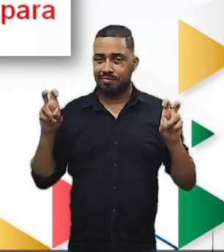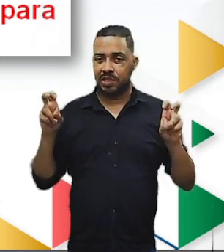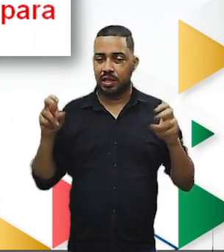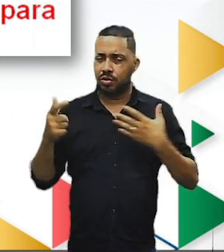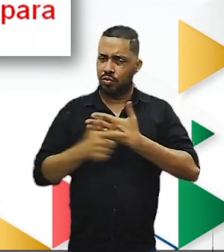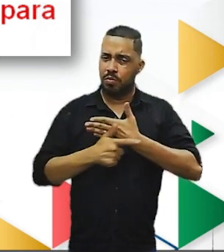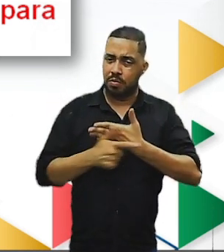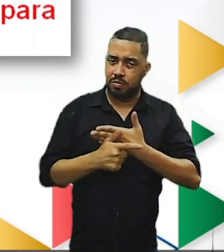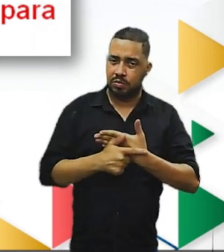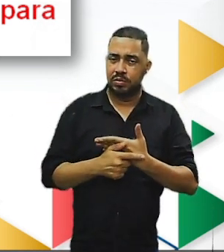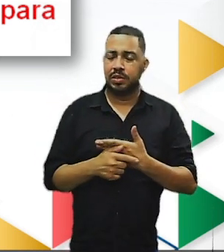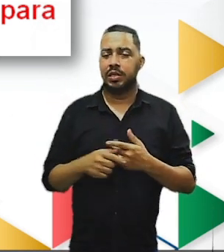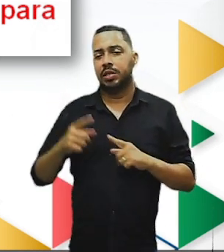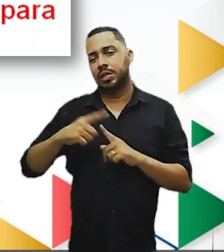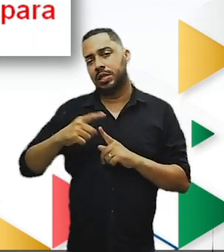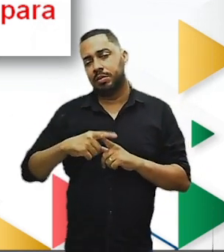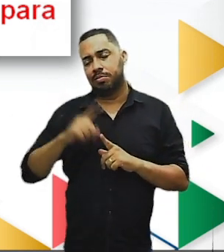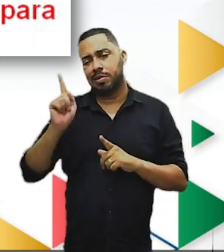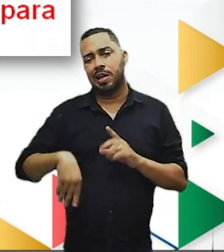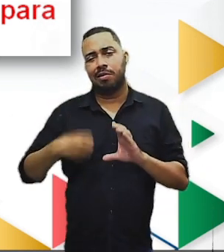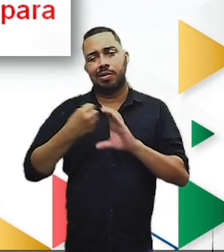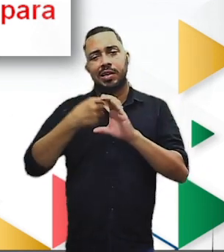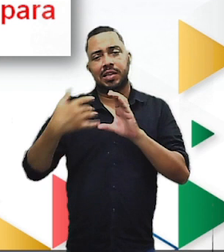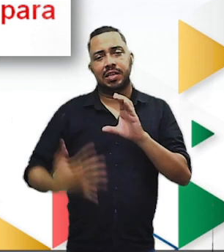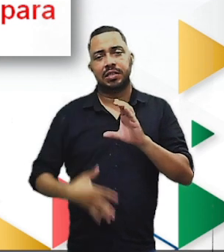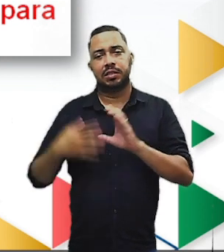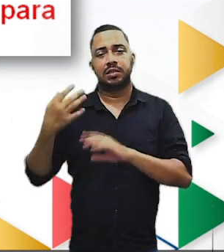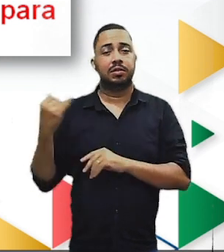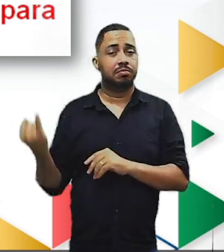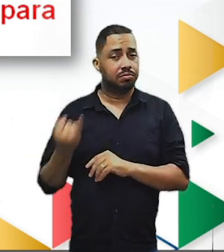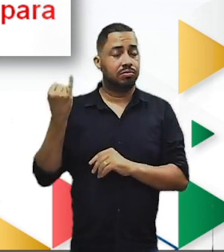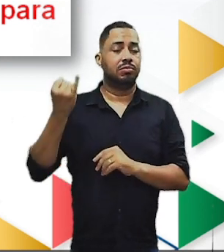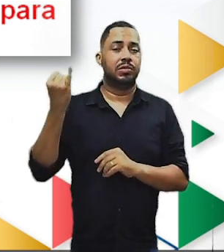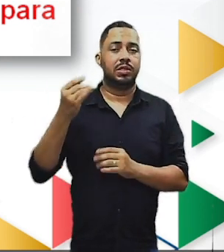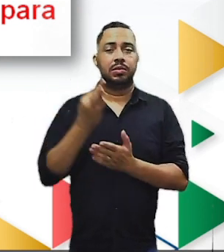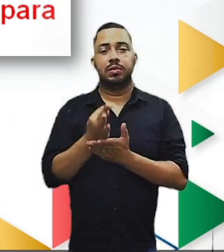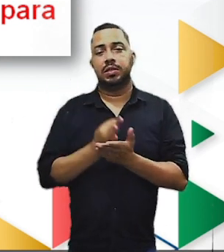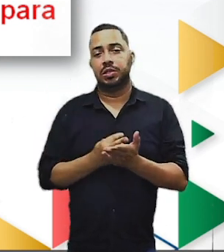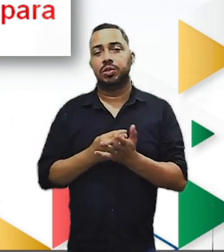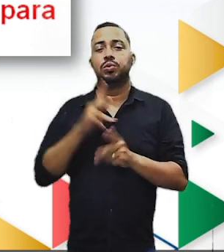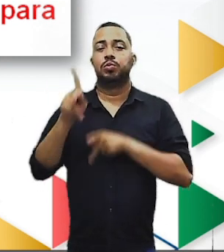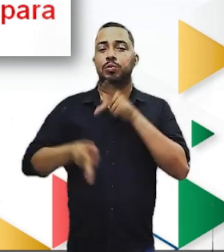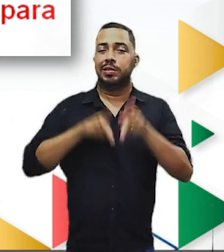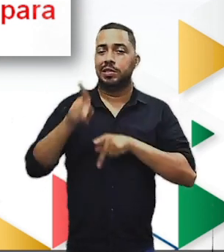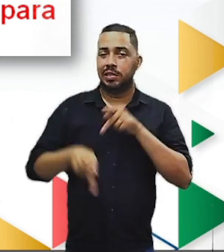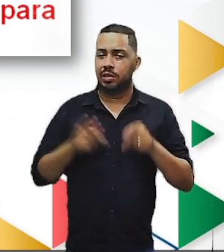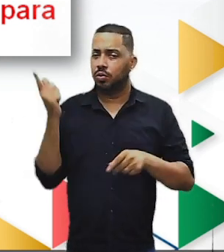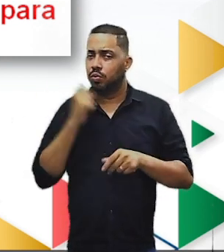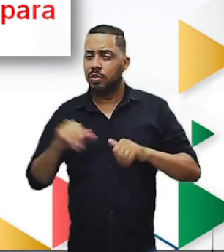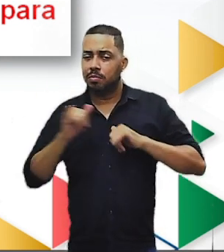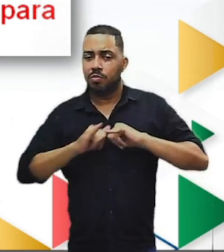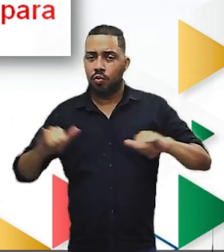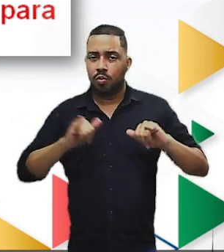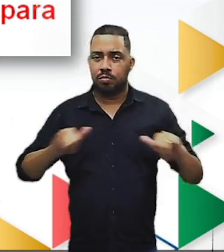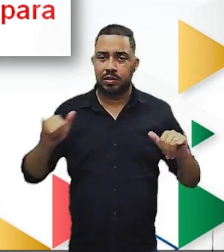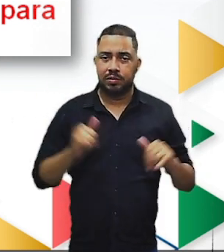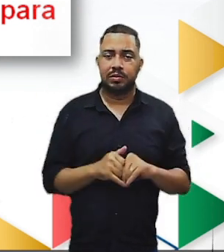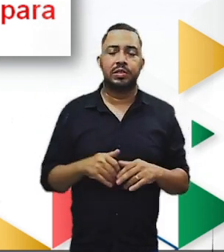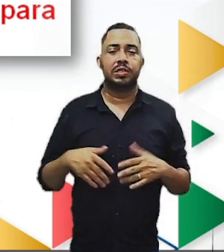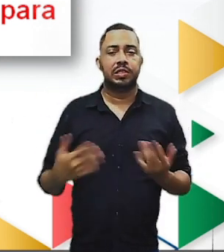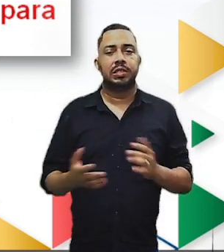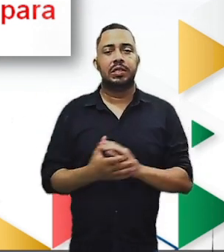e ao tipo, é uma característica relevante nos textos do publicitário, tornar público, já que se